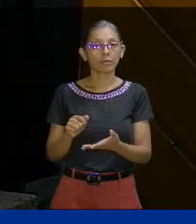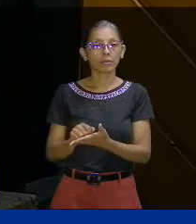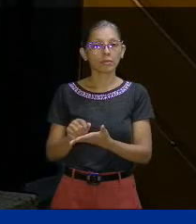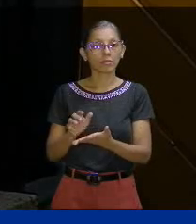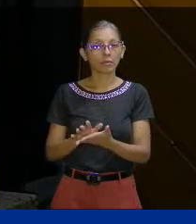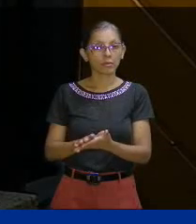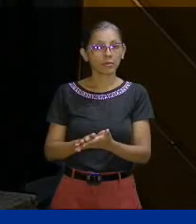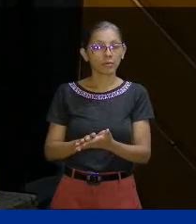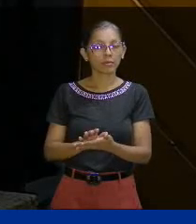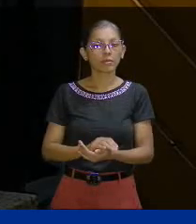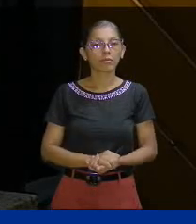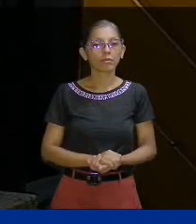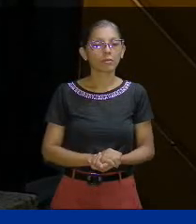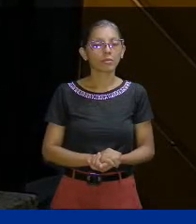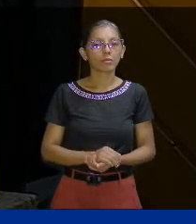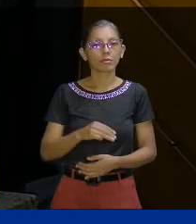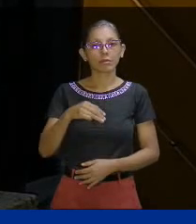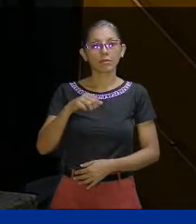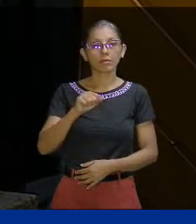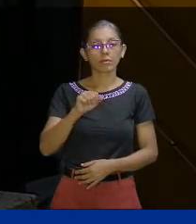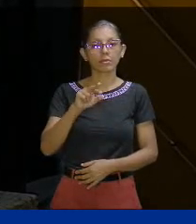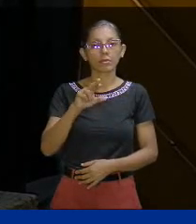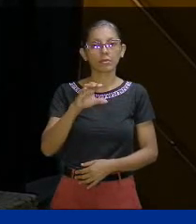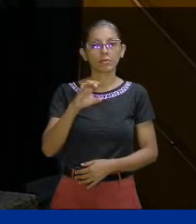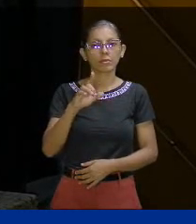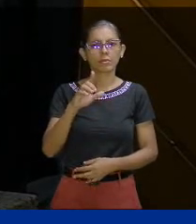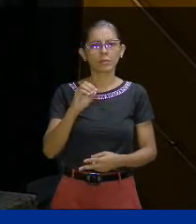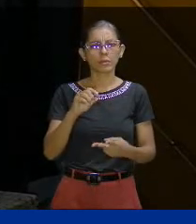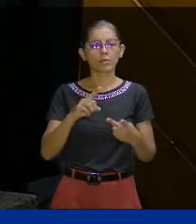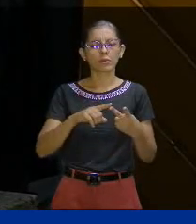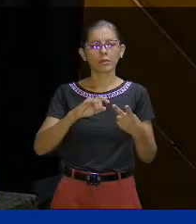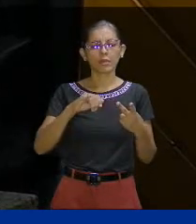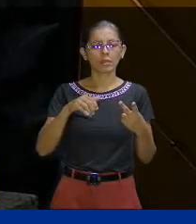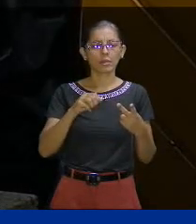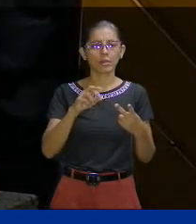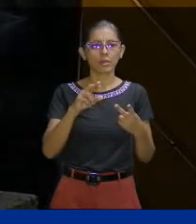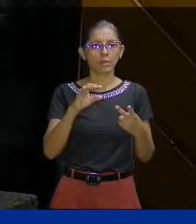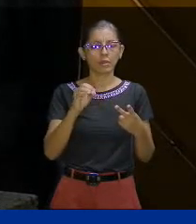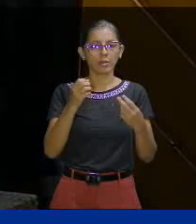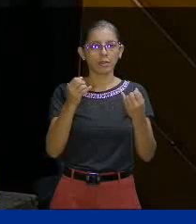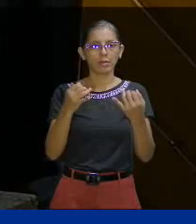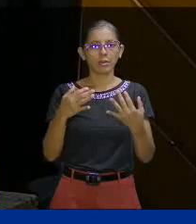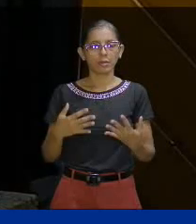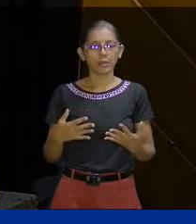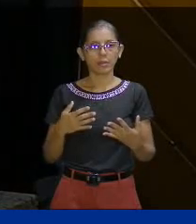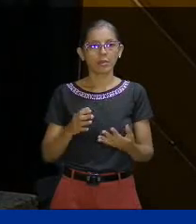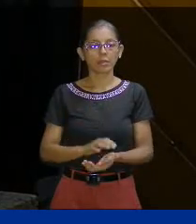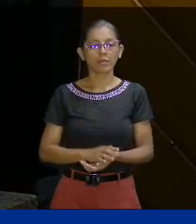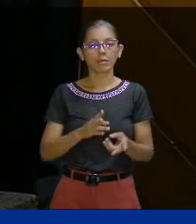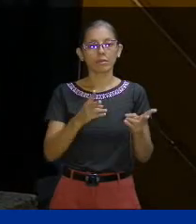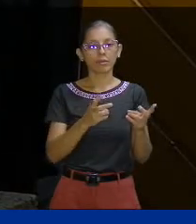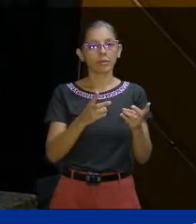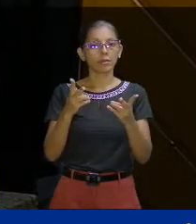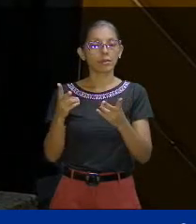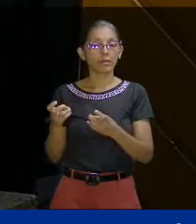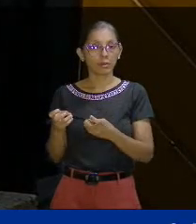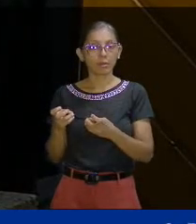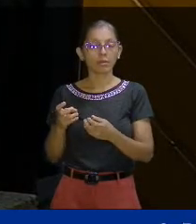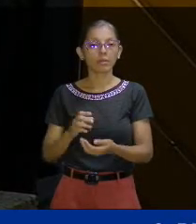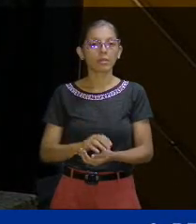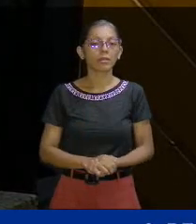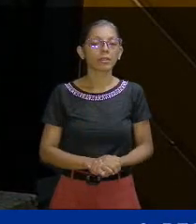Marcelo Weitzel Rabin e Jairo Gomes, que enfatizam que a dosimetria deve observar a proporcionalidade